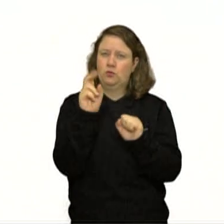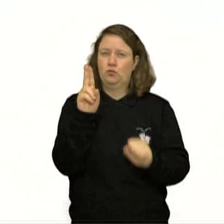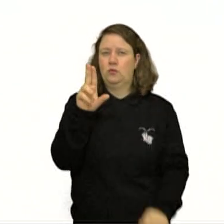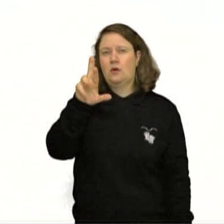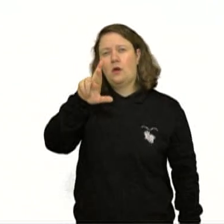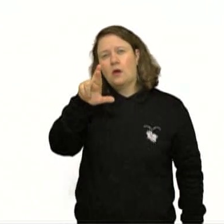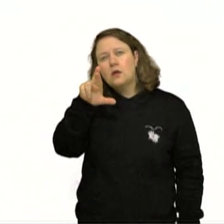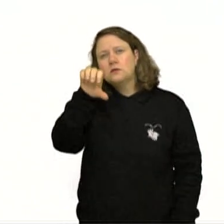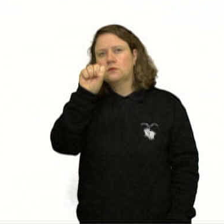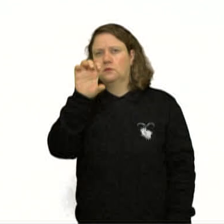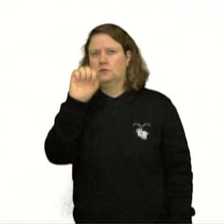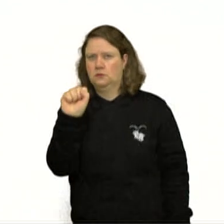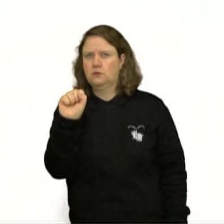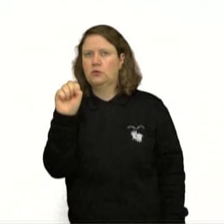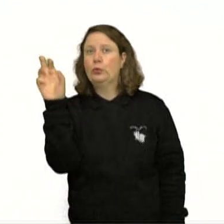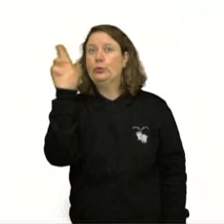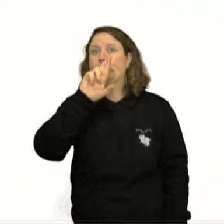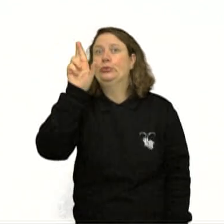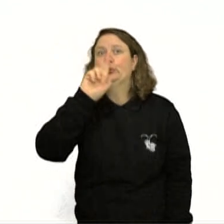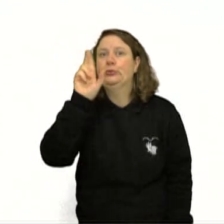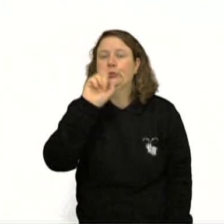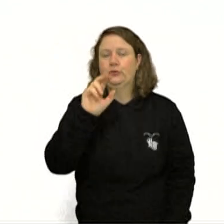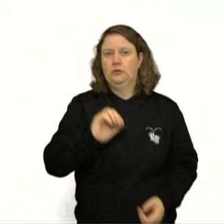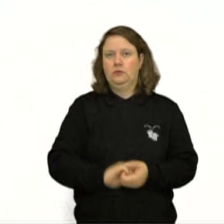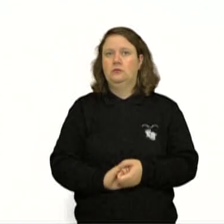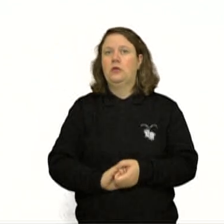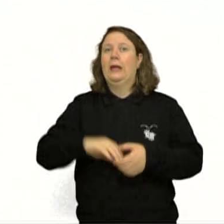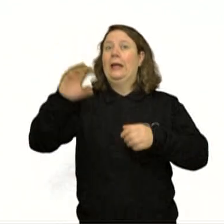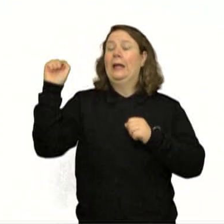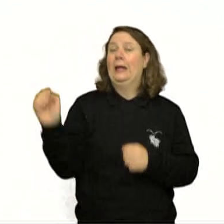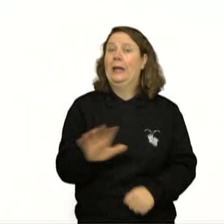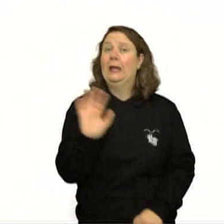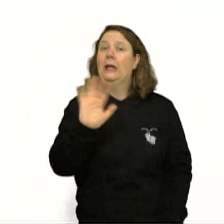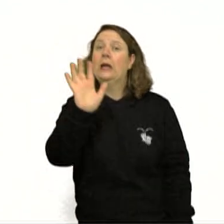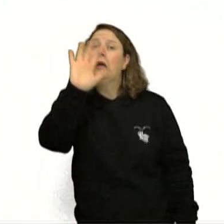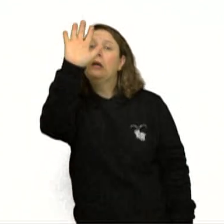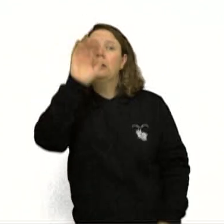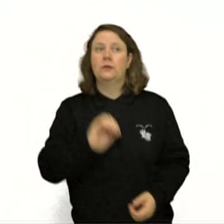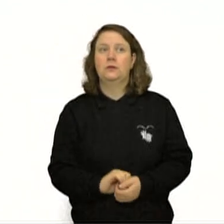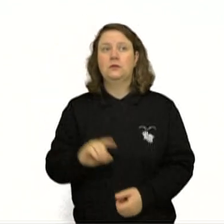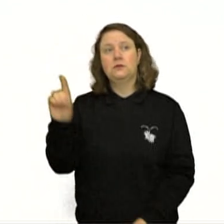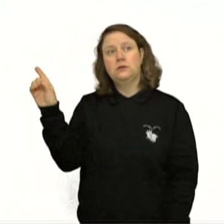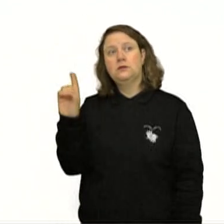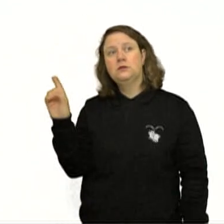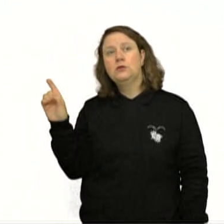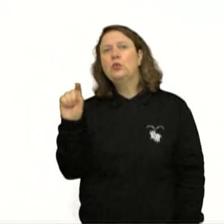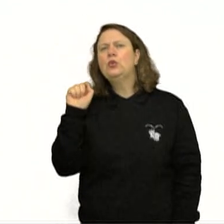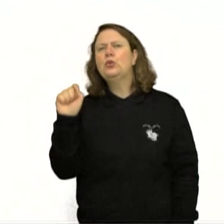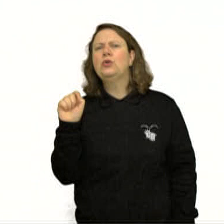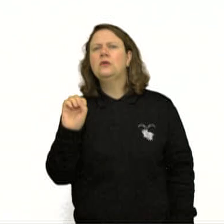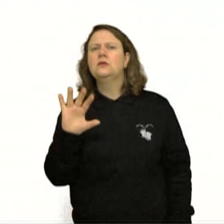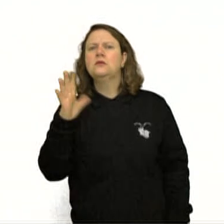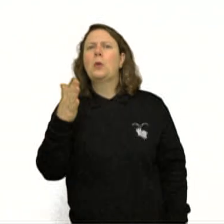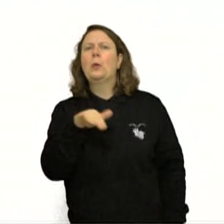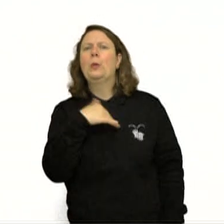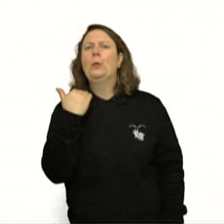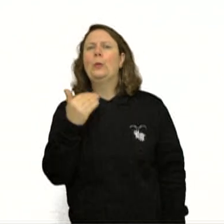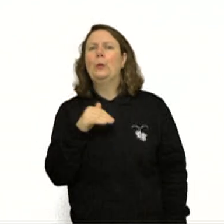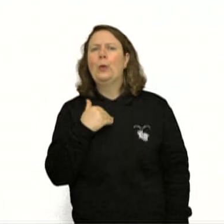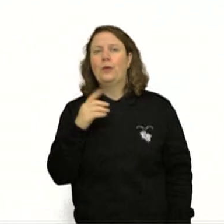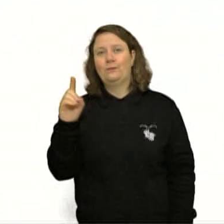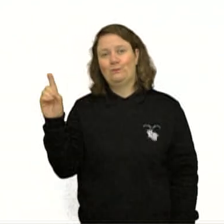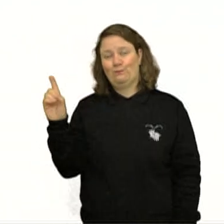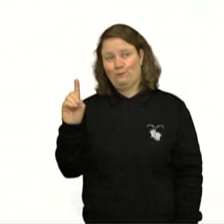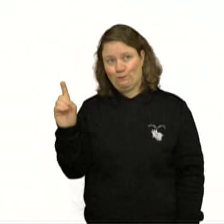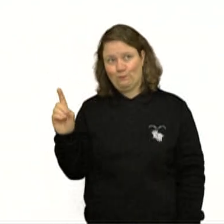povo russo e para os seus estados satélites. Como aqui nós temos uma vítima do Holodomor, numa rua da cidade ucraniana de